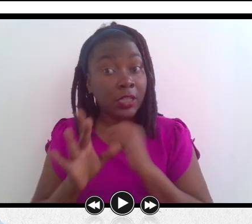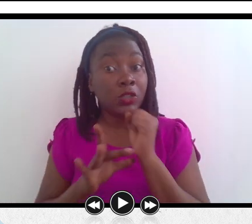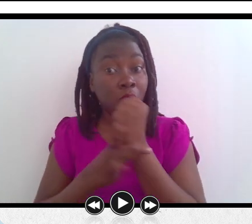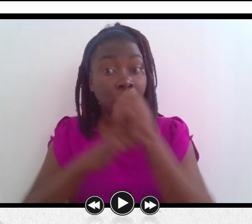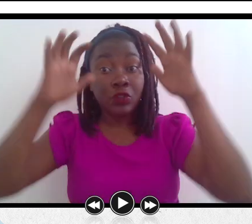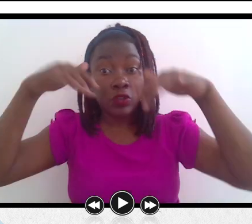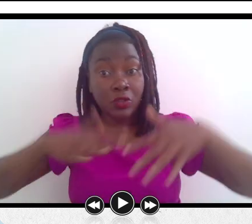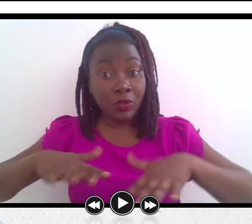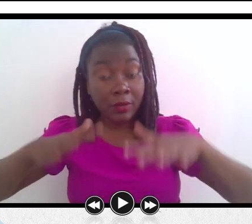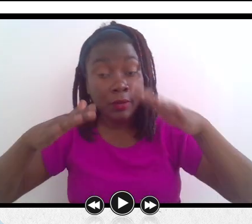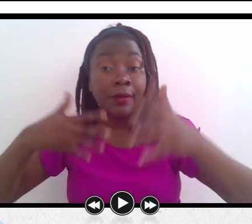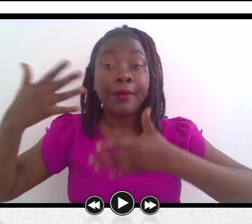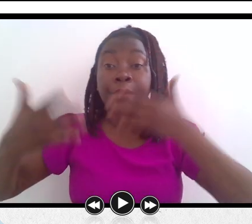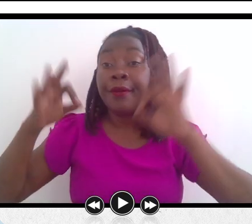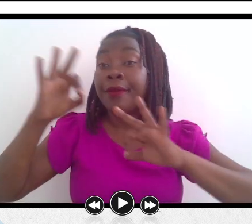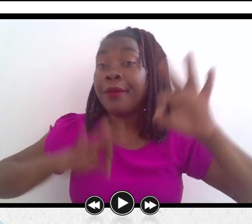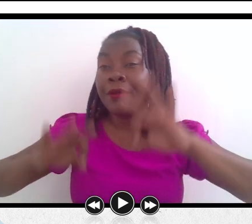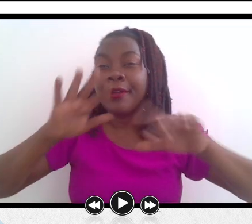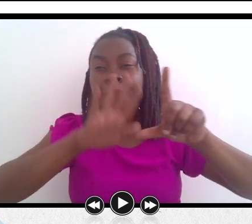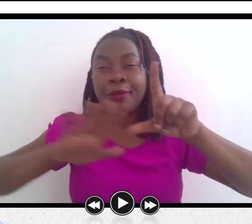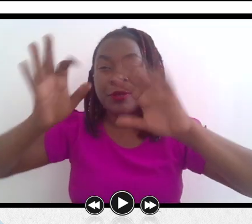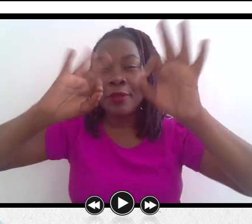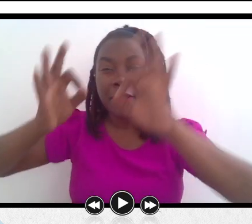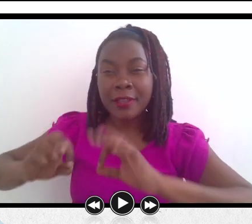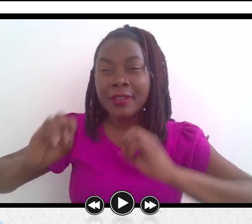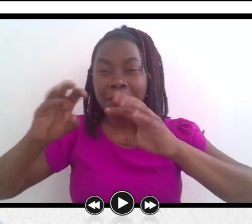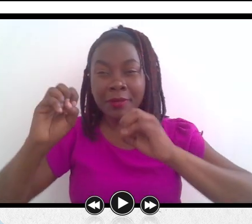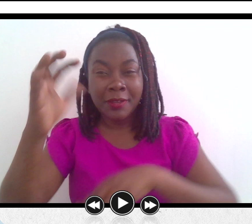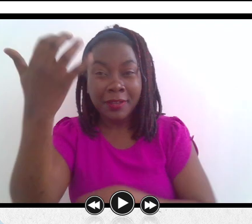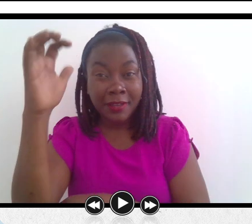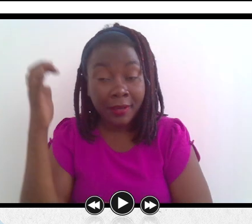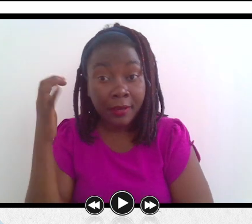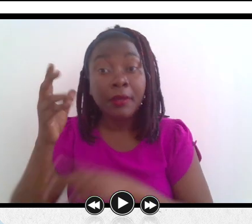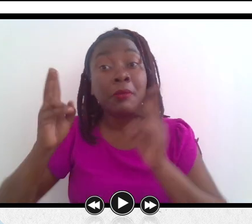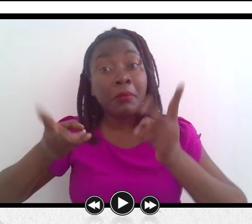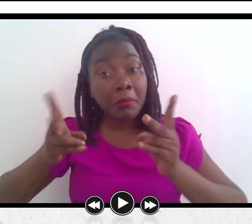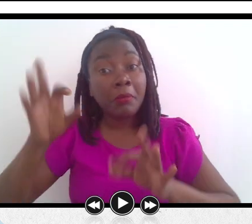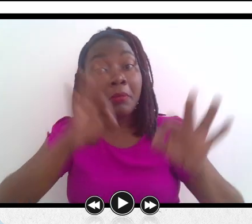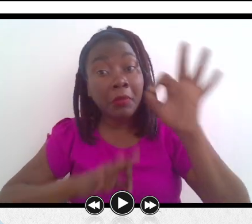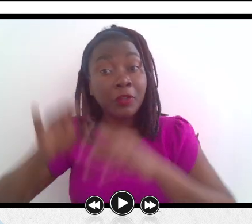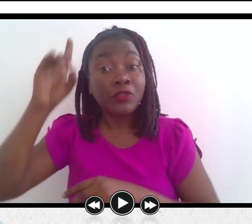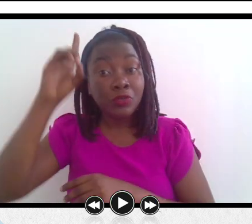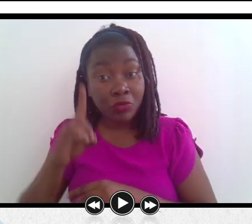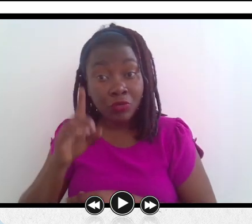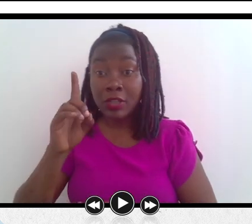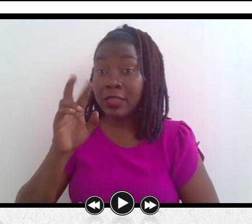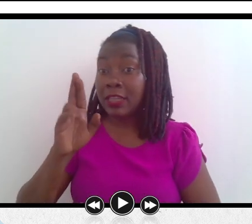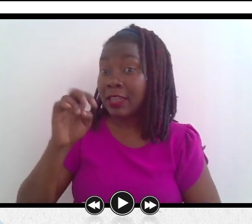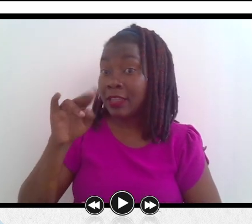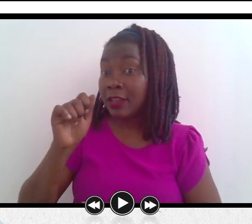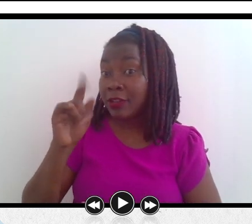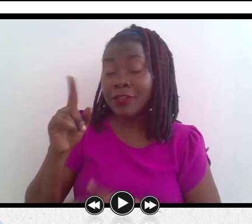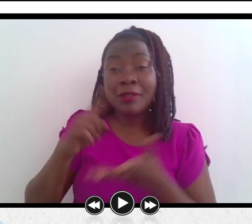enchente, planos de zoneamento, educação ambiental, o próprio plano diretor de drenagem urbana, são